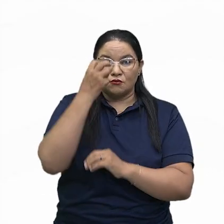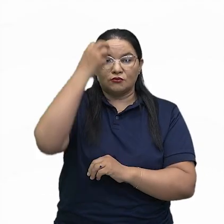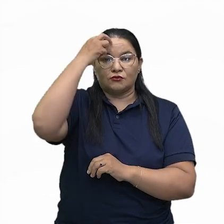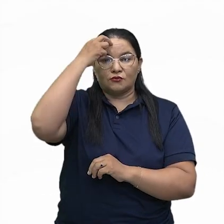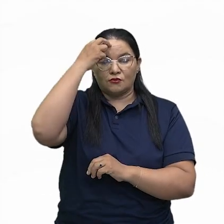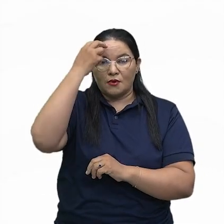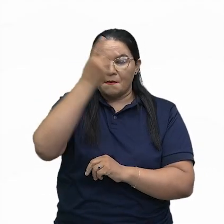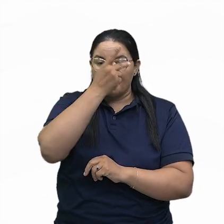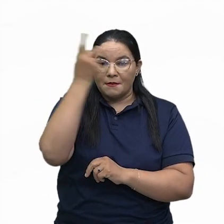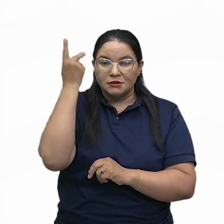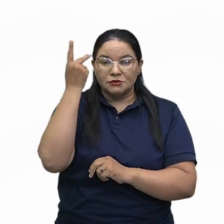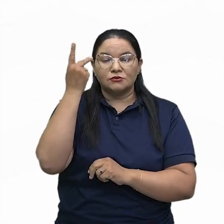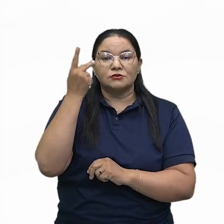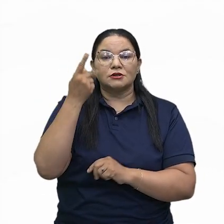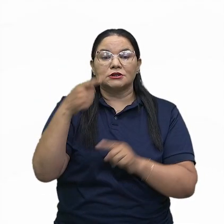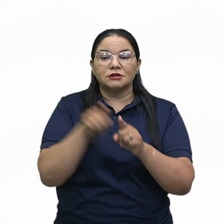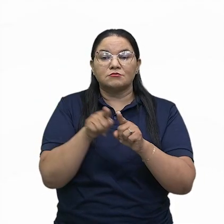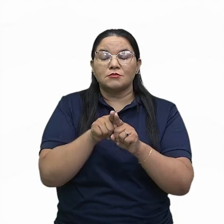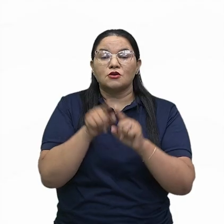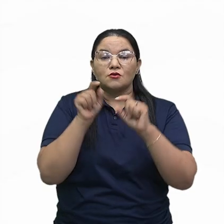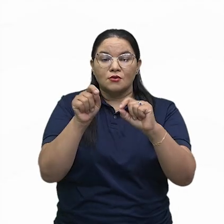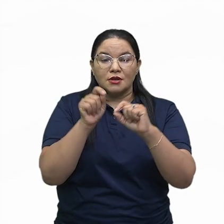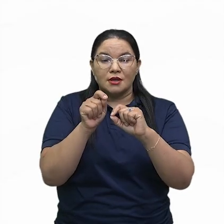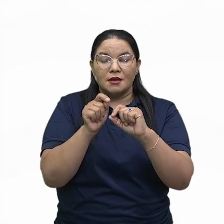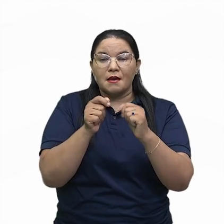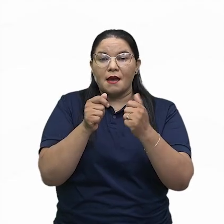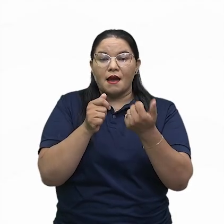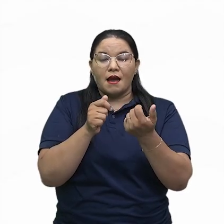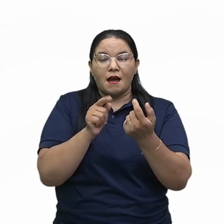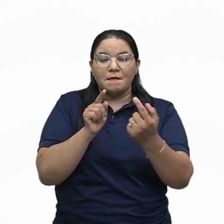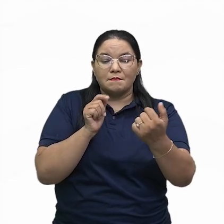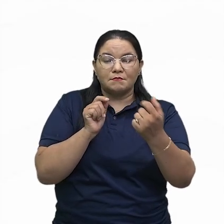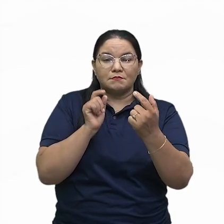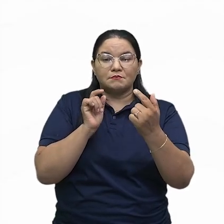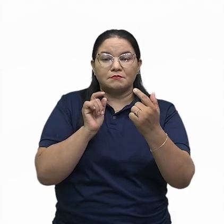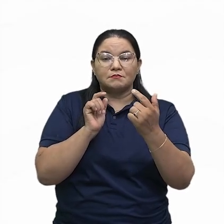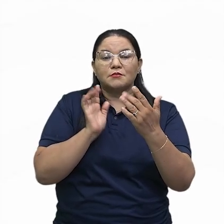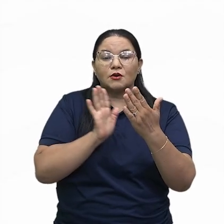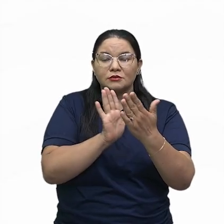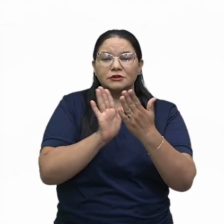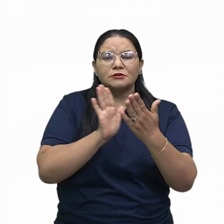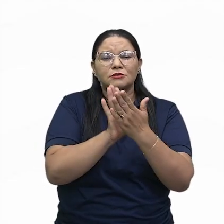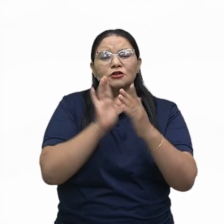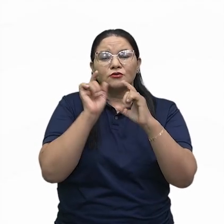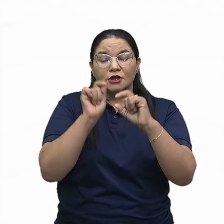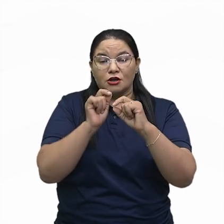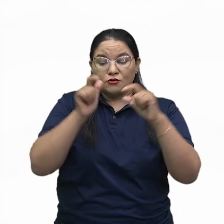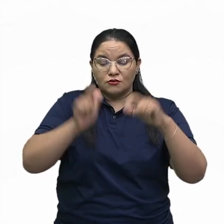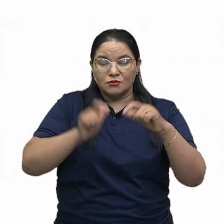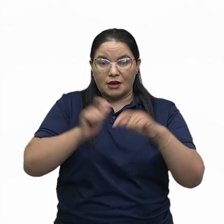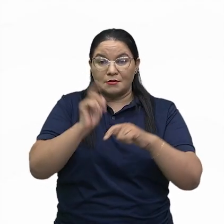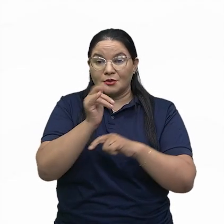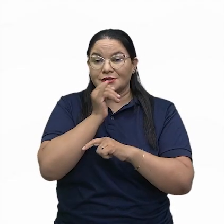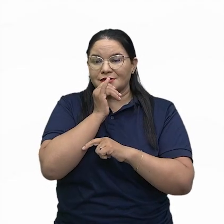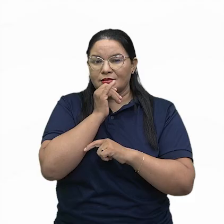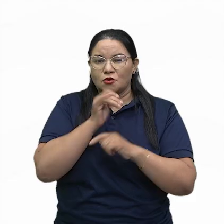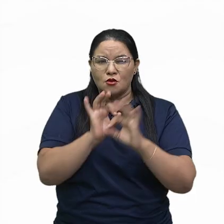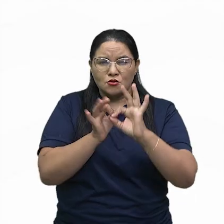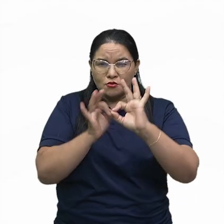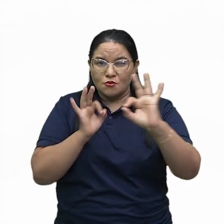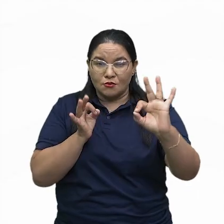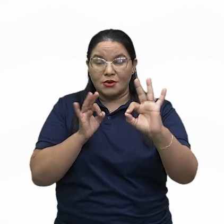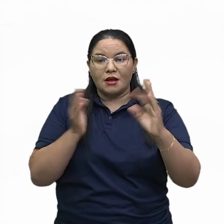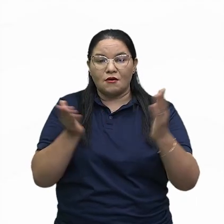culturas, pessoas, aproximando os lugares que são distantes geograficamente, né? Então, a globalização é